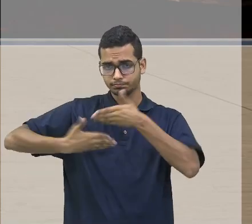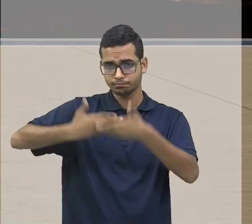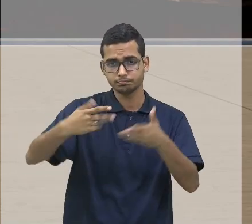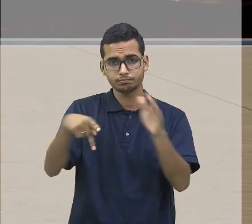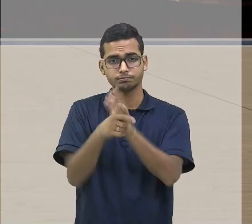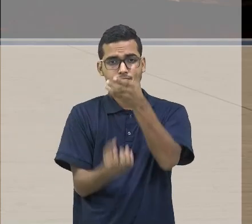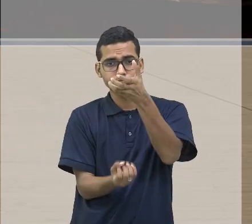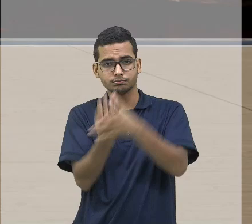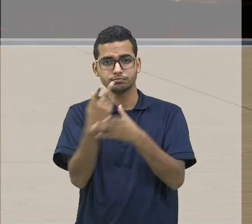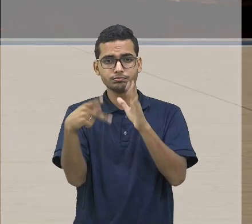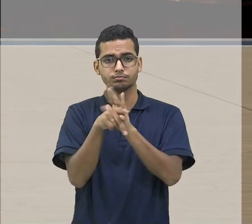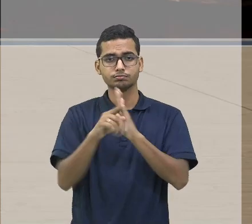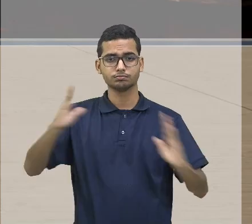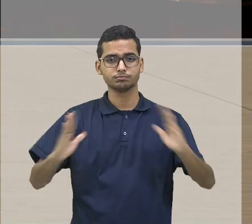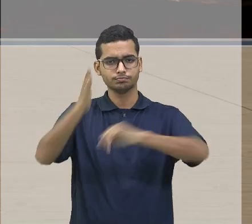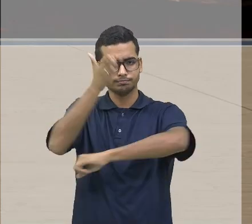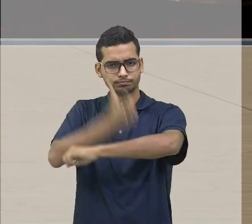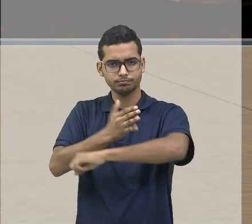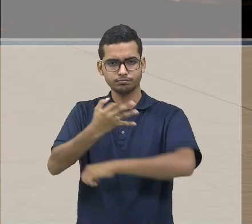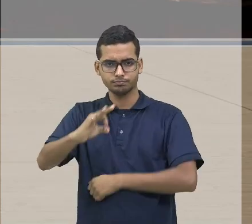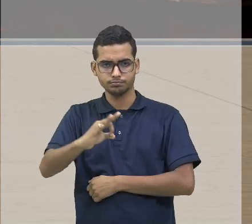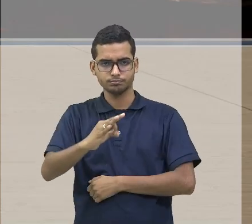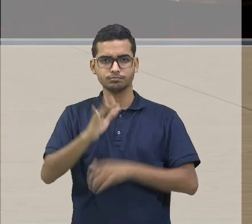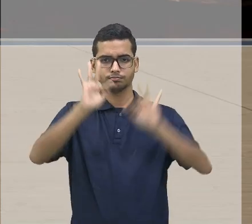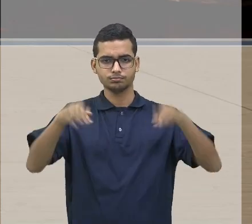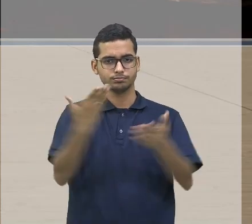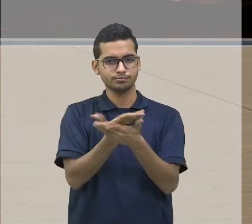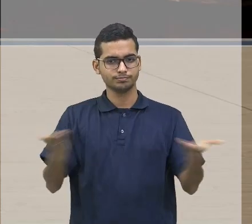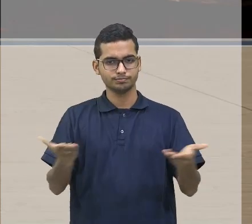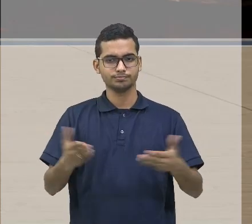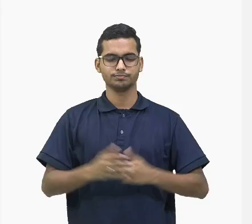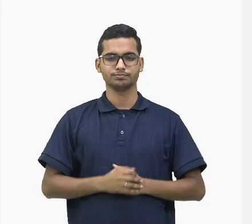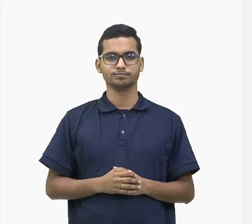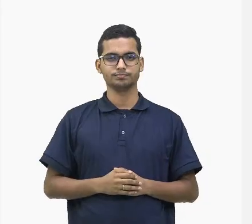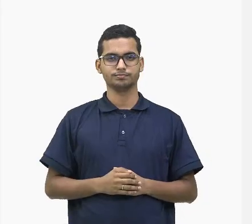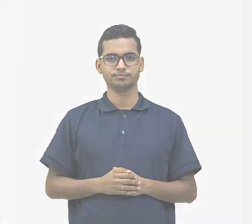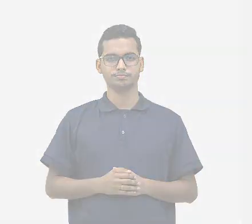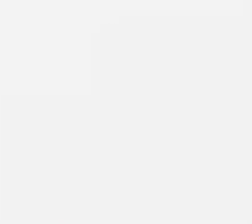do processo de formação da Idade Média, tá bom? E essa foi a nossa aula de hoje.